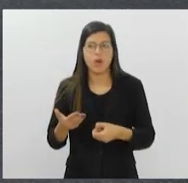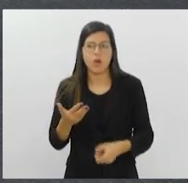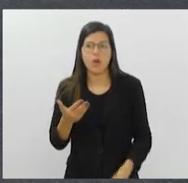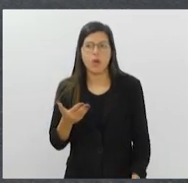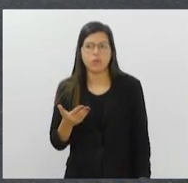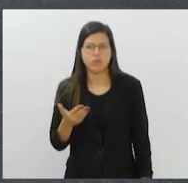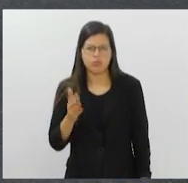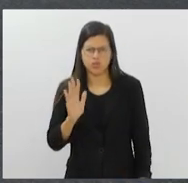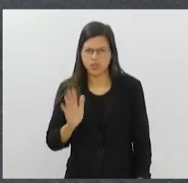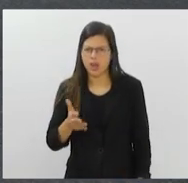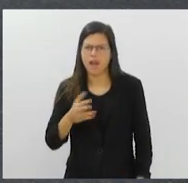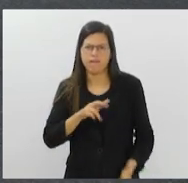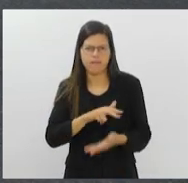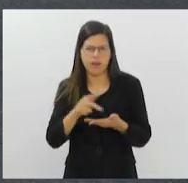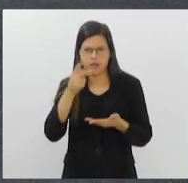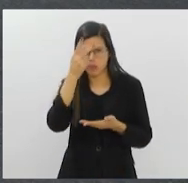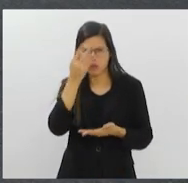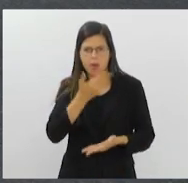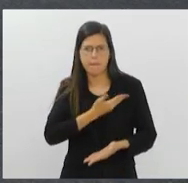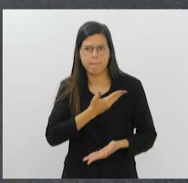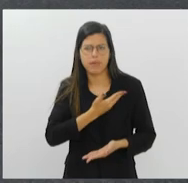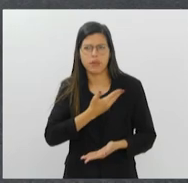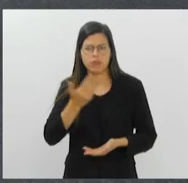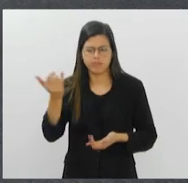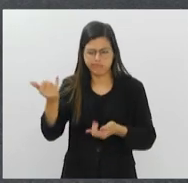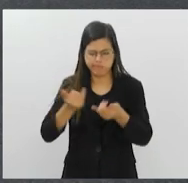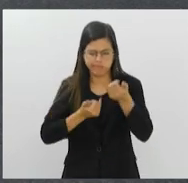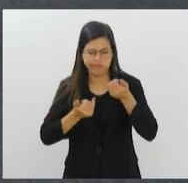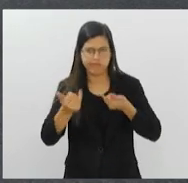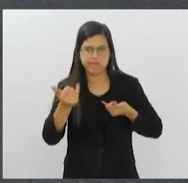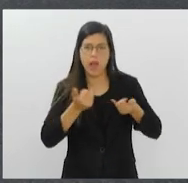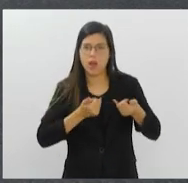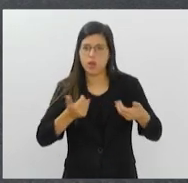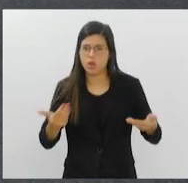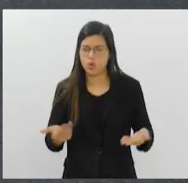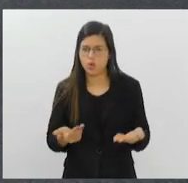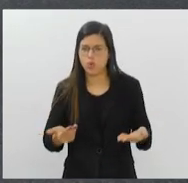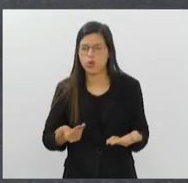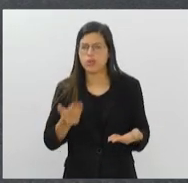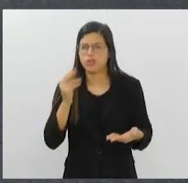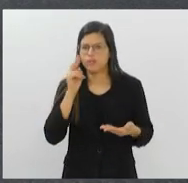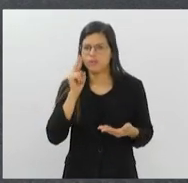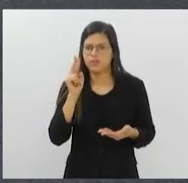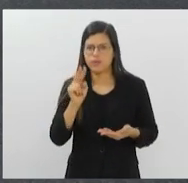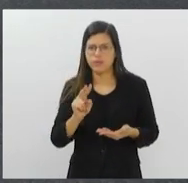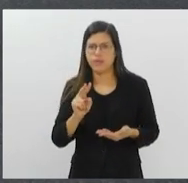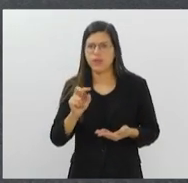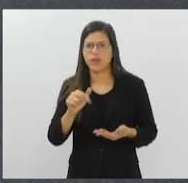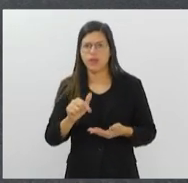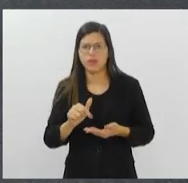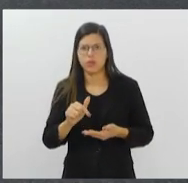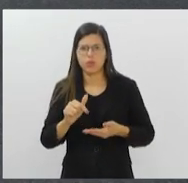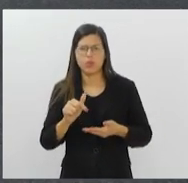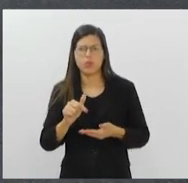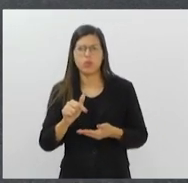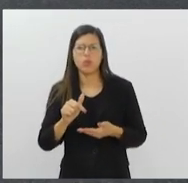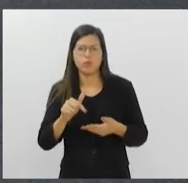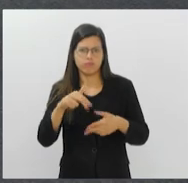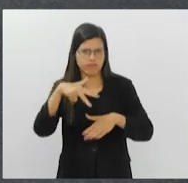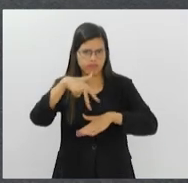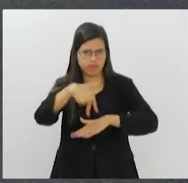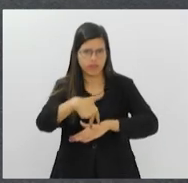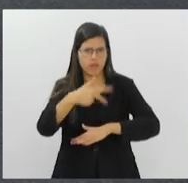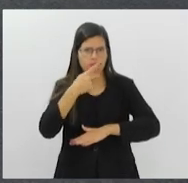pleito de várias pessoas que ali residem, e hoje vendo aqui Vossa Excelência assumir a tribuna e trazer